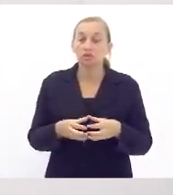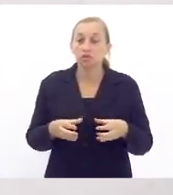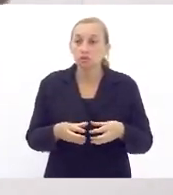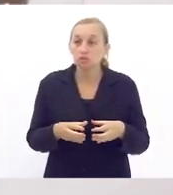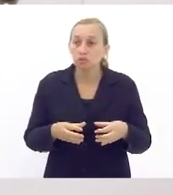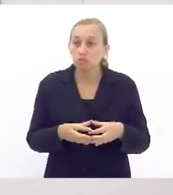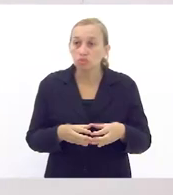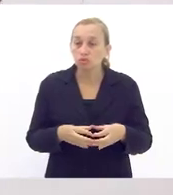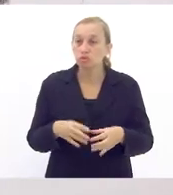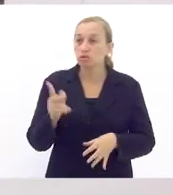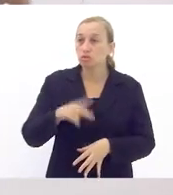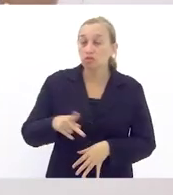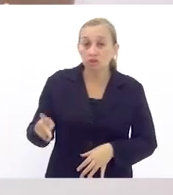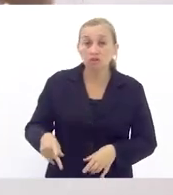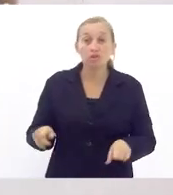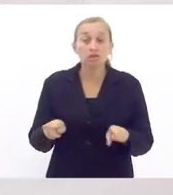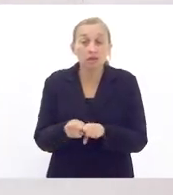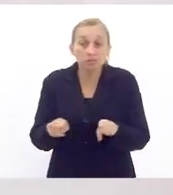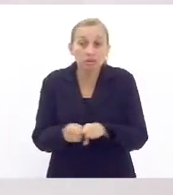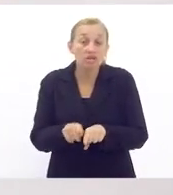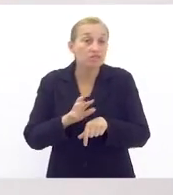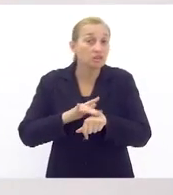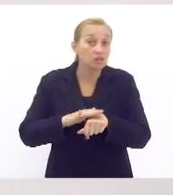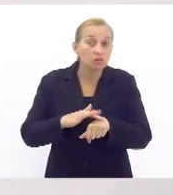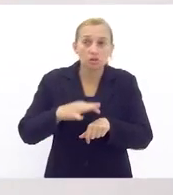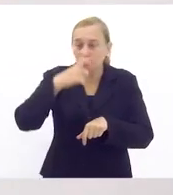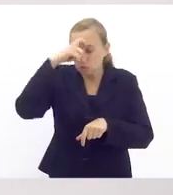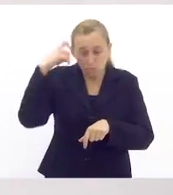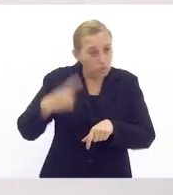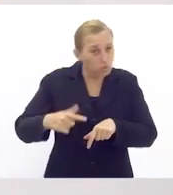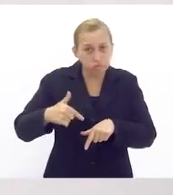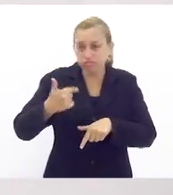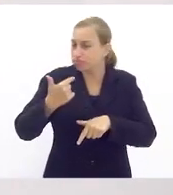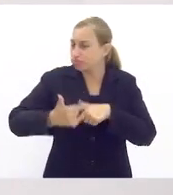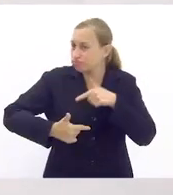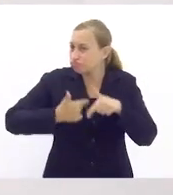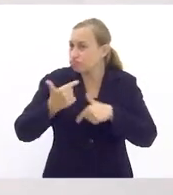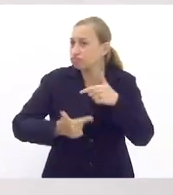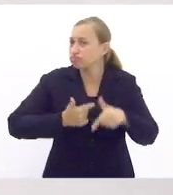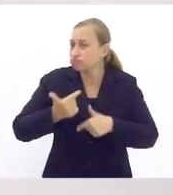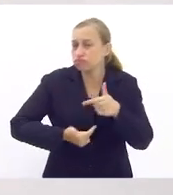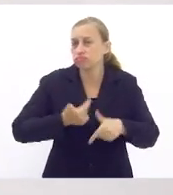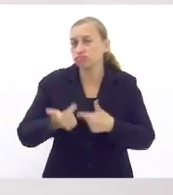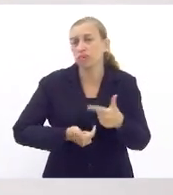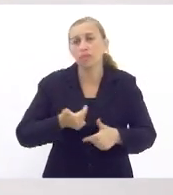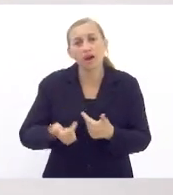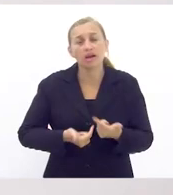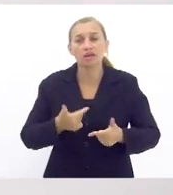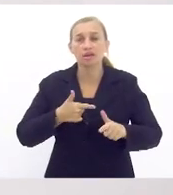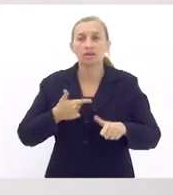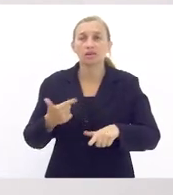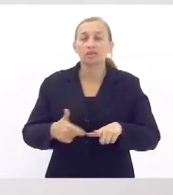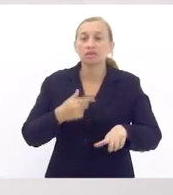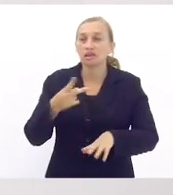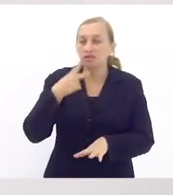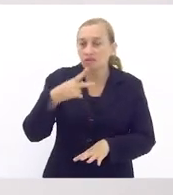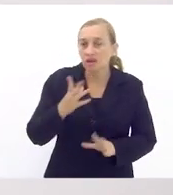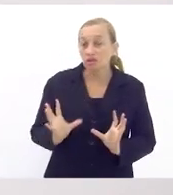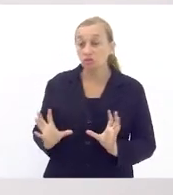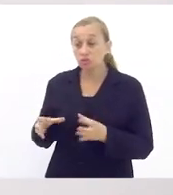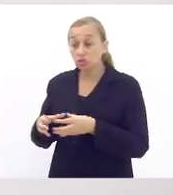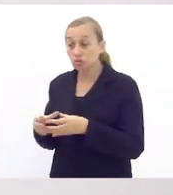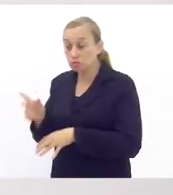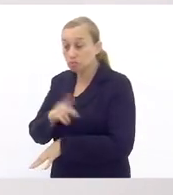também adoece que também trabalha no seu limite para além do seu limite a gente está falando de um corpo